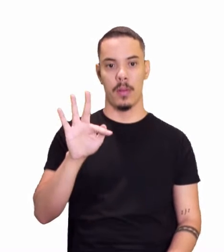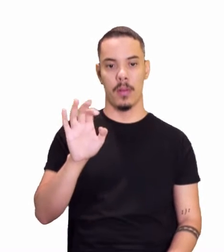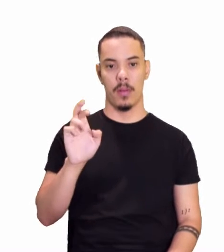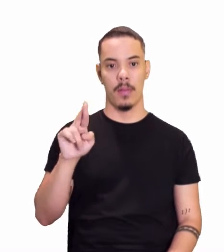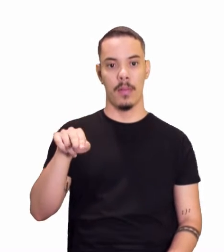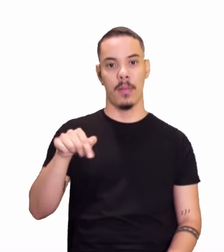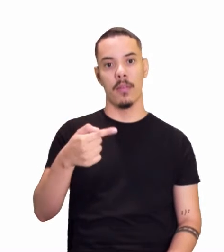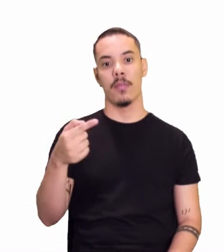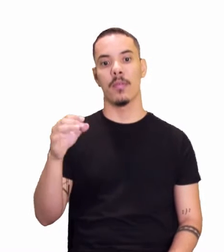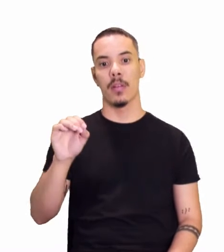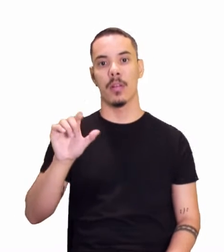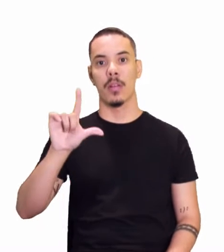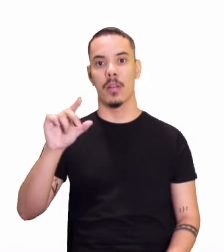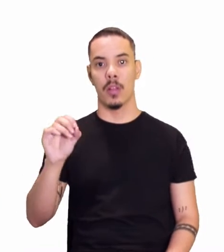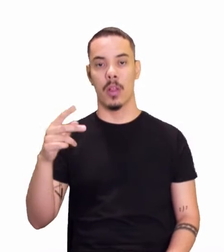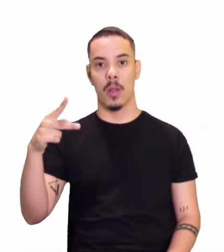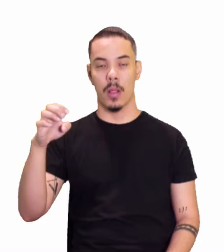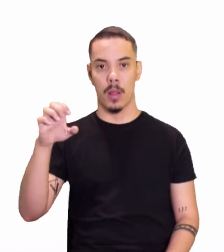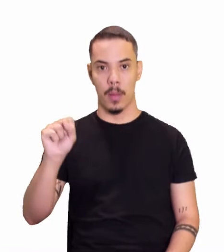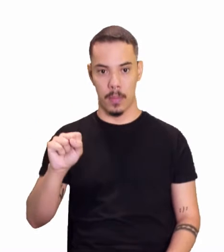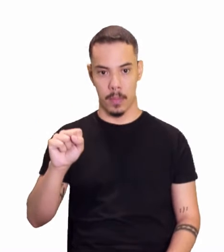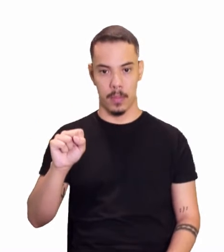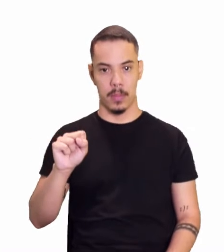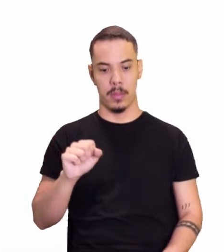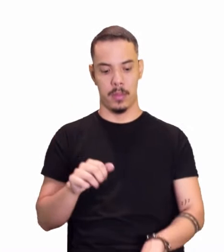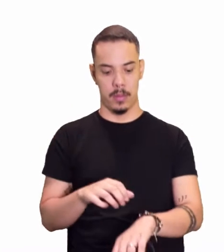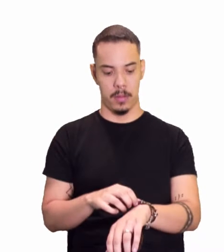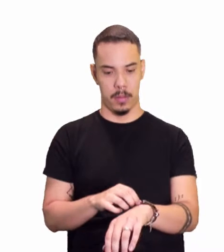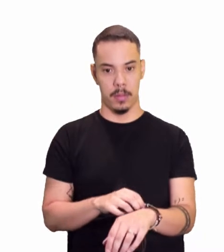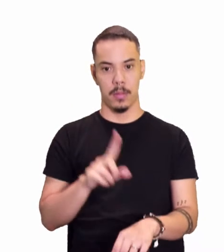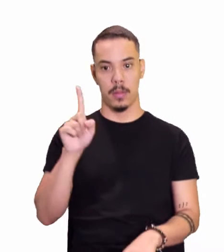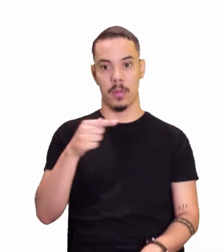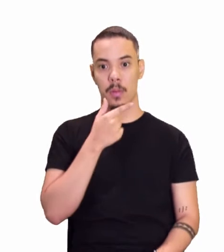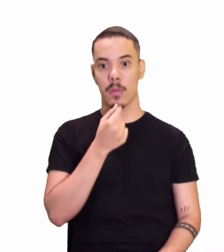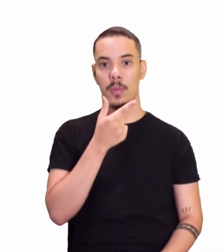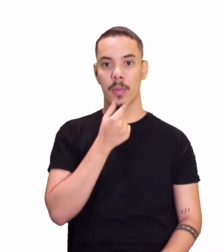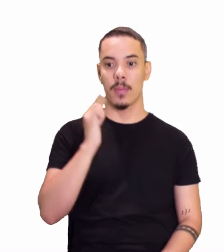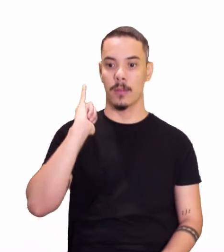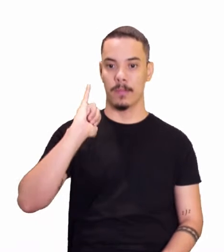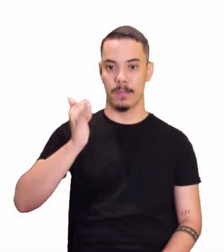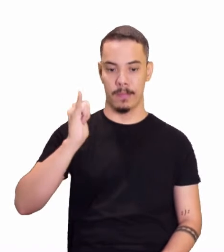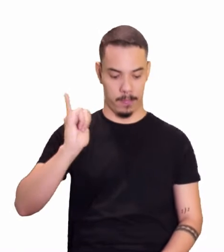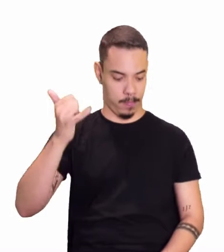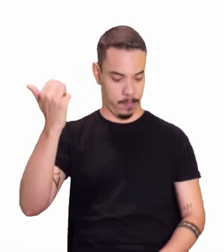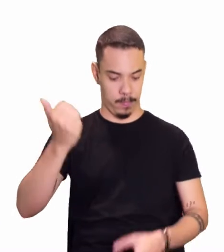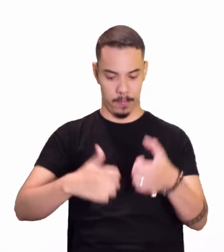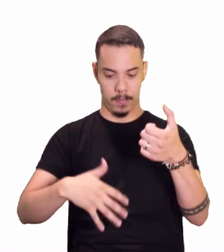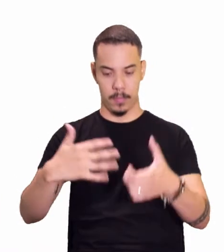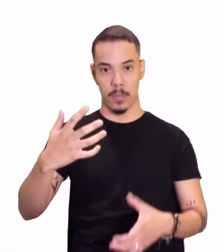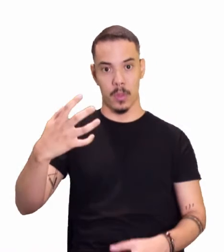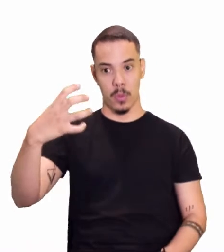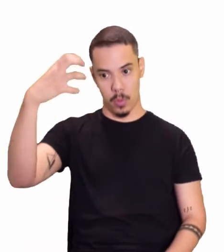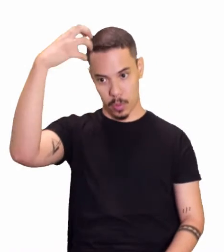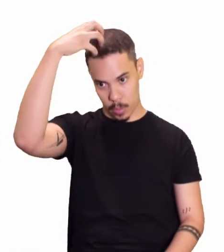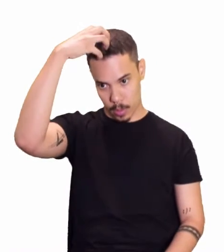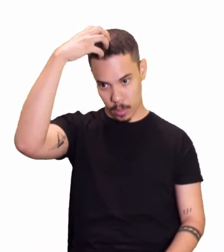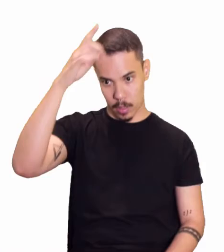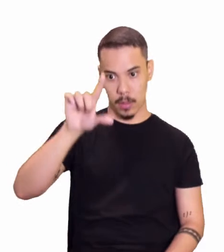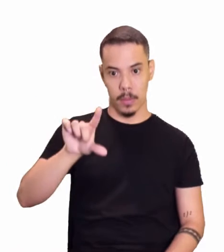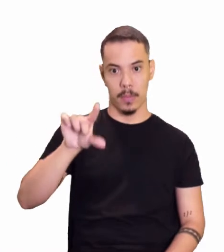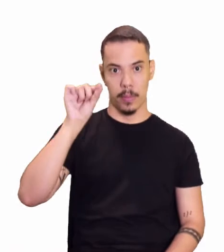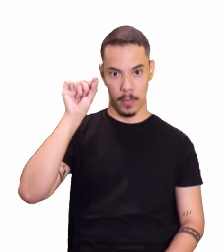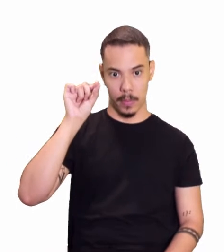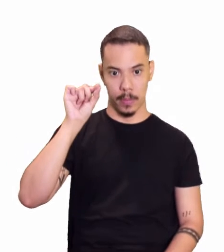Lopes. Quem foi Fernão Lopes? Exatamente. Fernão Lopes foi o cronista que o rei, né,